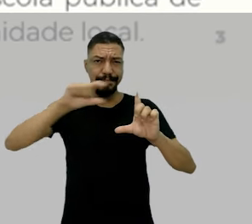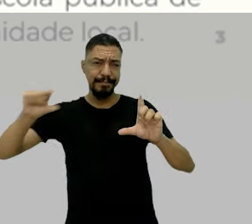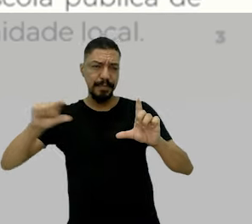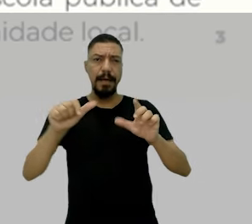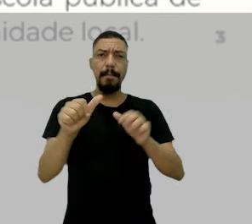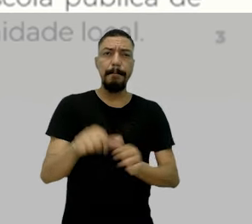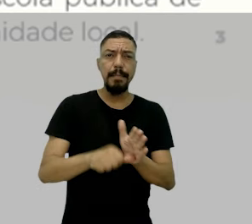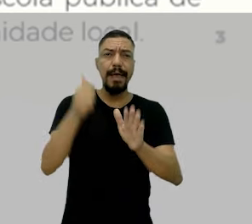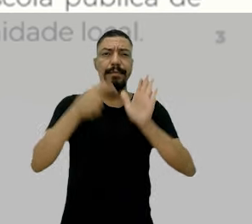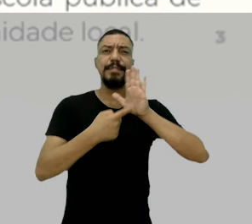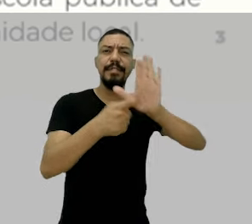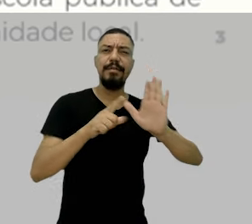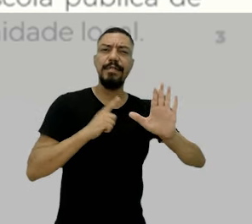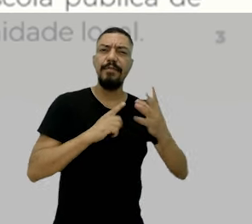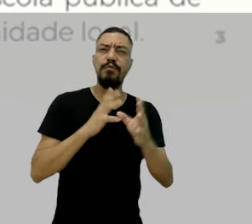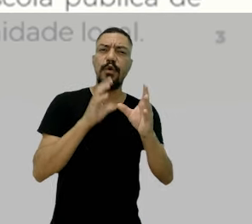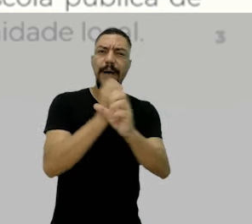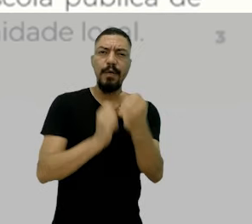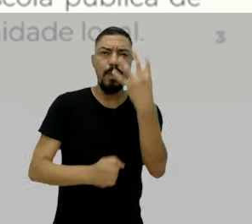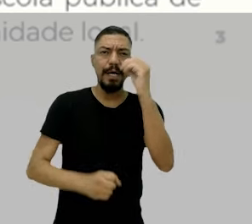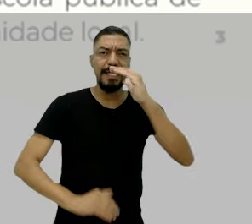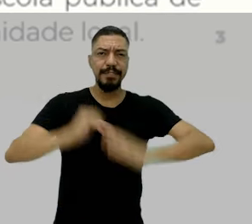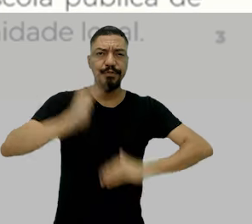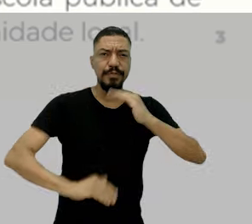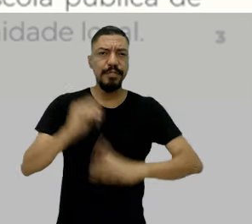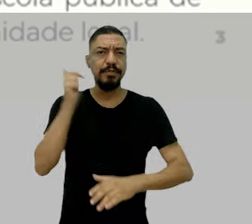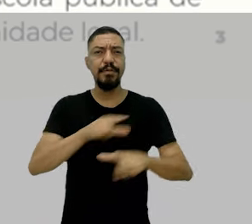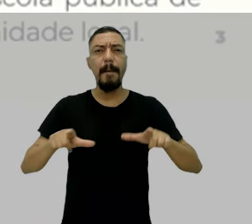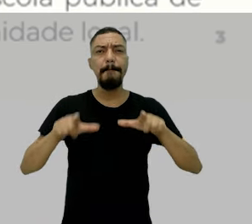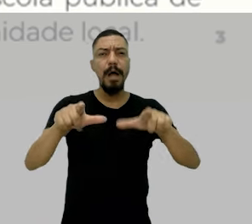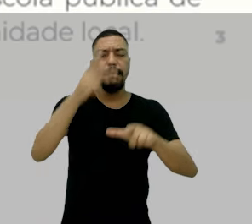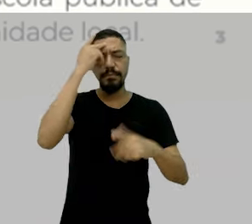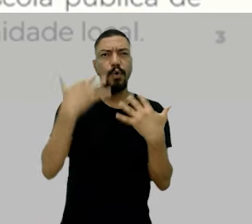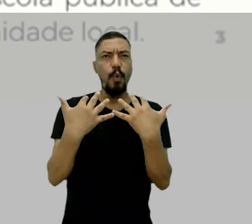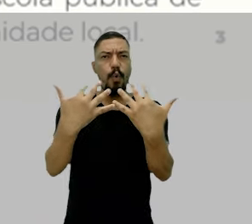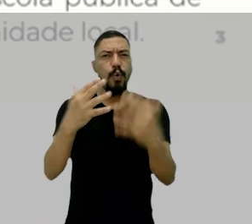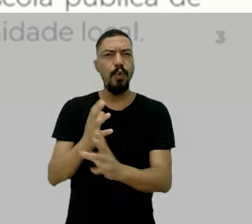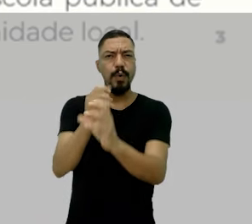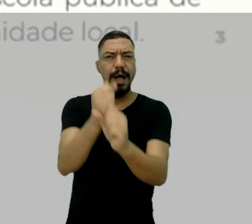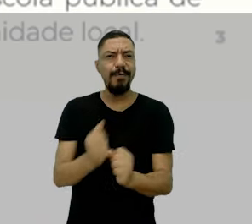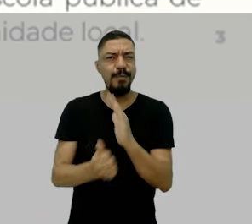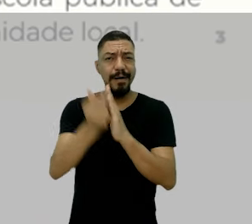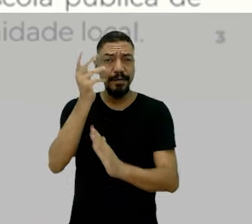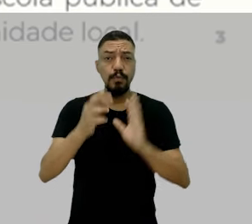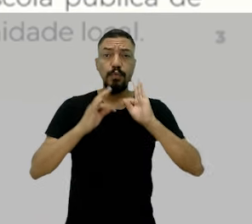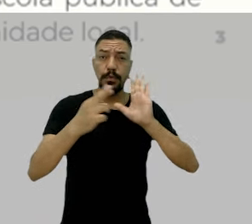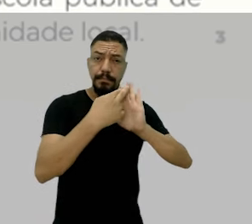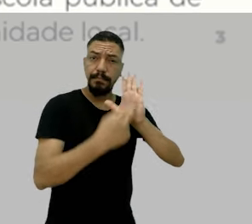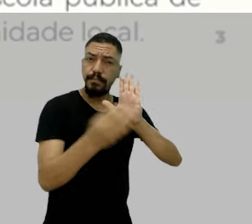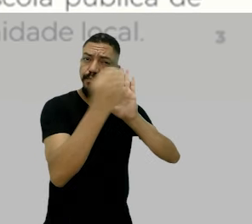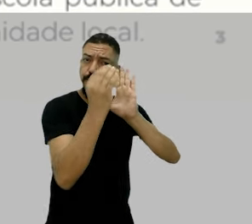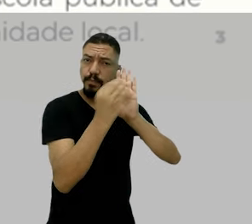40 atividades, quantas pessoas certificou, quantos beneficiados. Então, assim, todo o relatório ele vai começar um